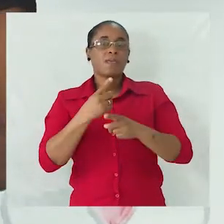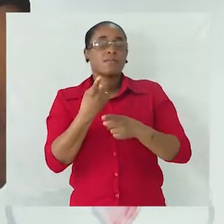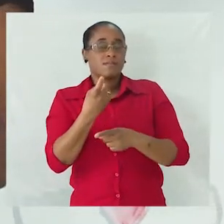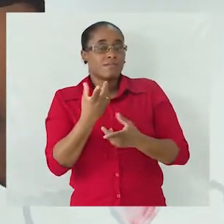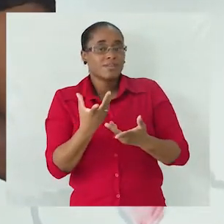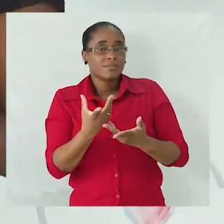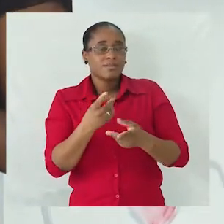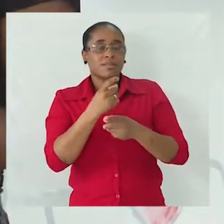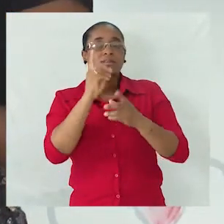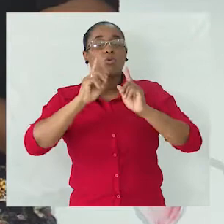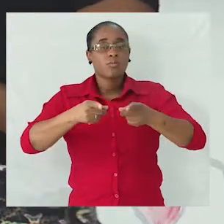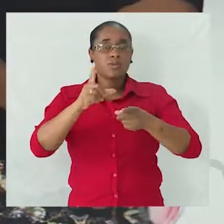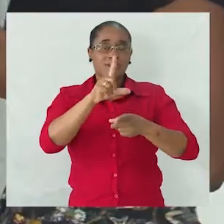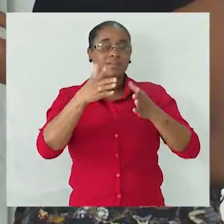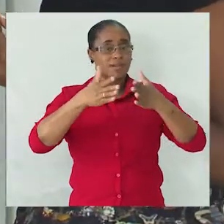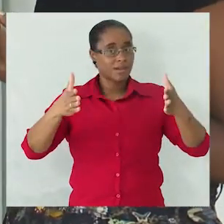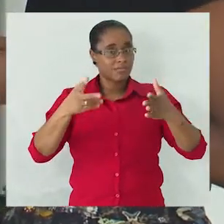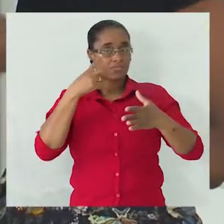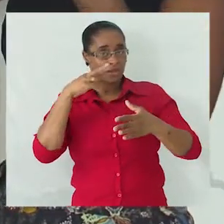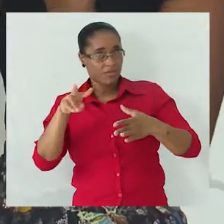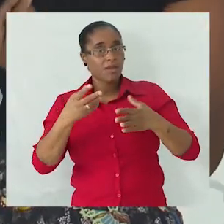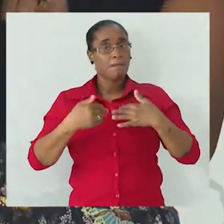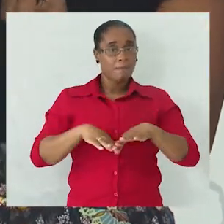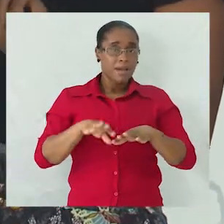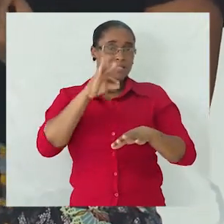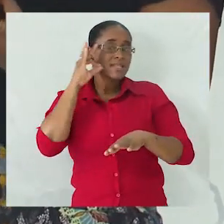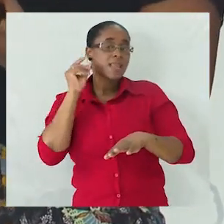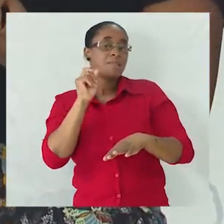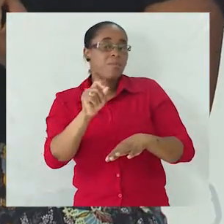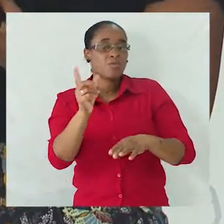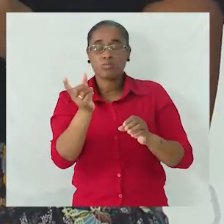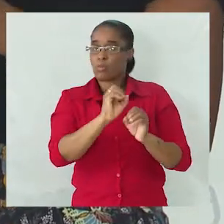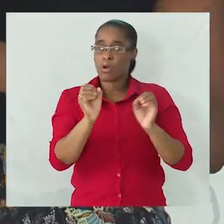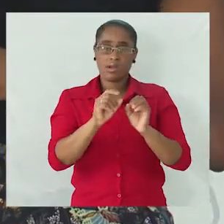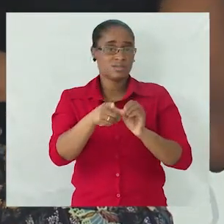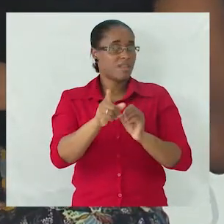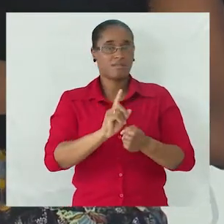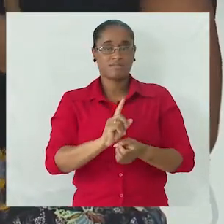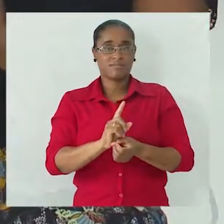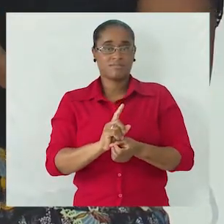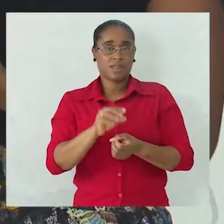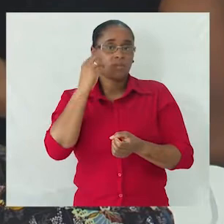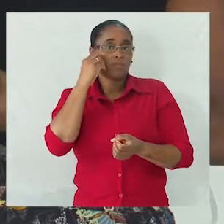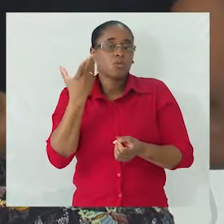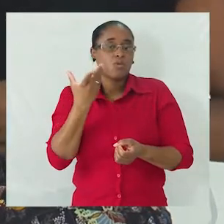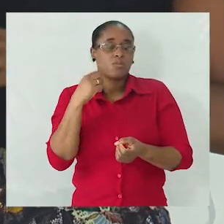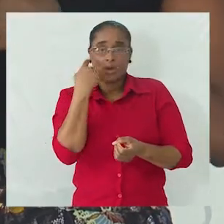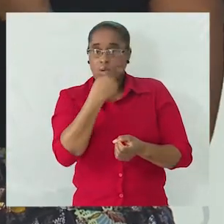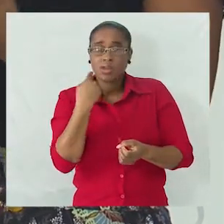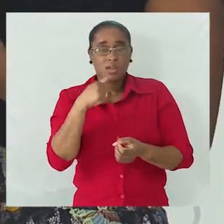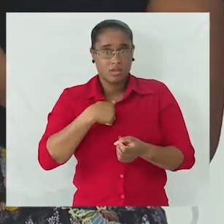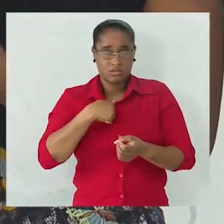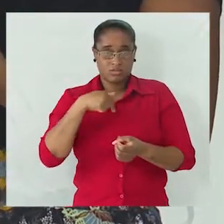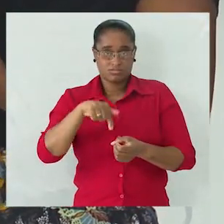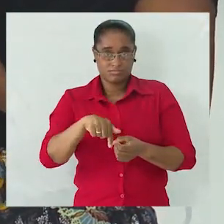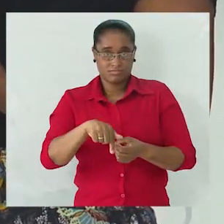maiúscula, como estamos a ver, mas ainda não tem aquele sinal de pontuação. E como na oralidade eu estou aqui a